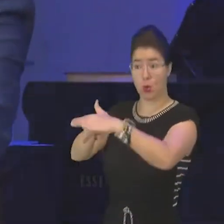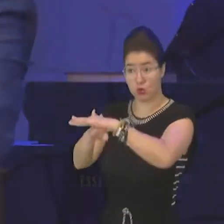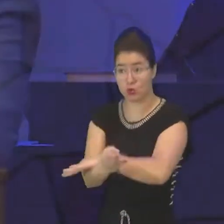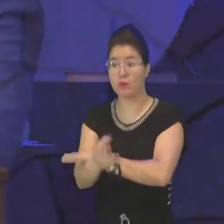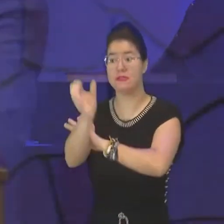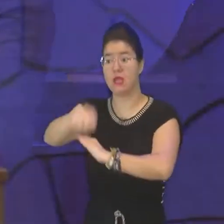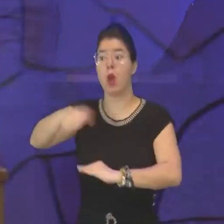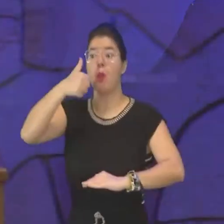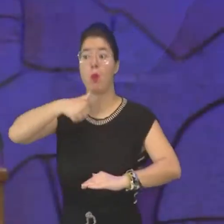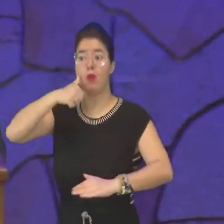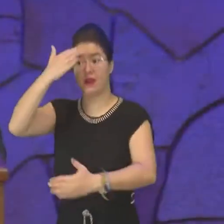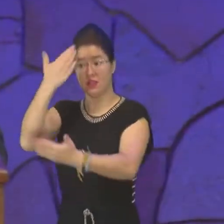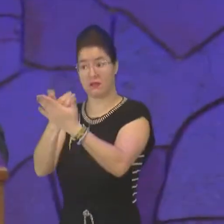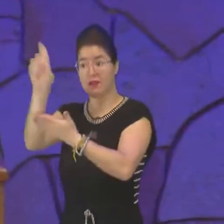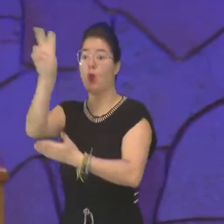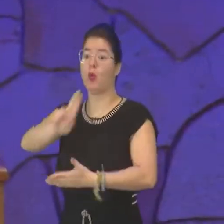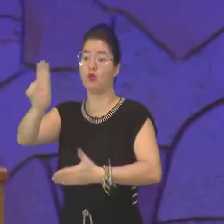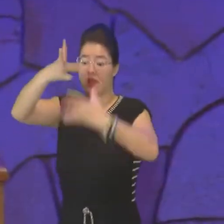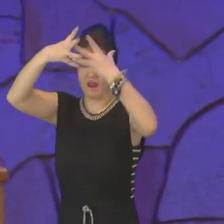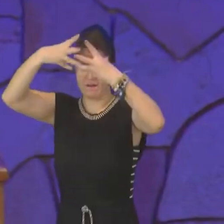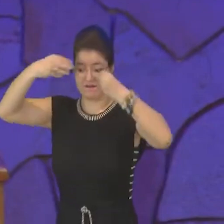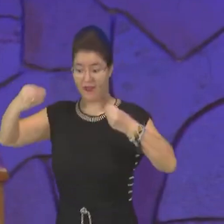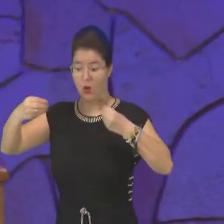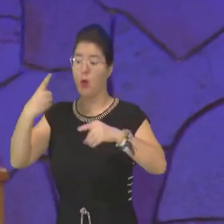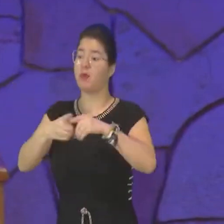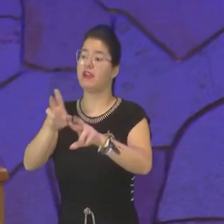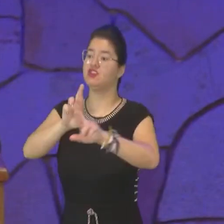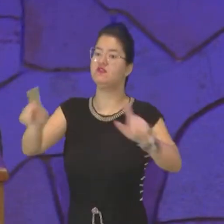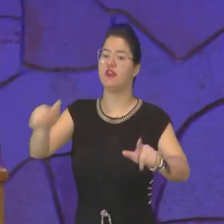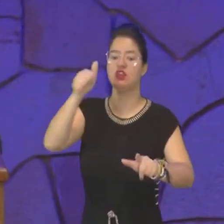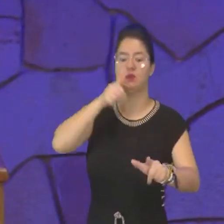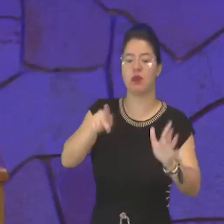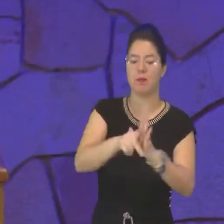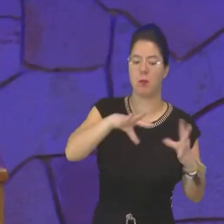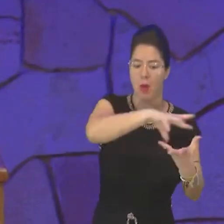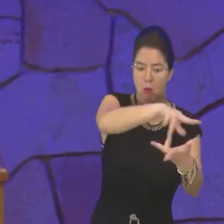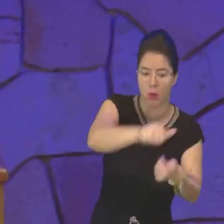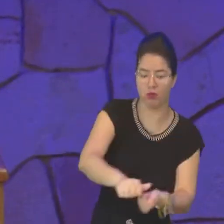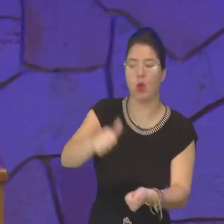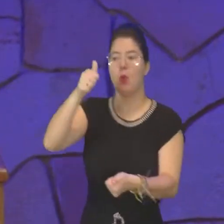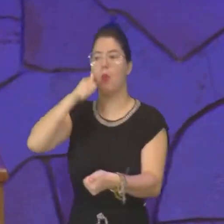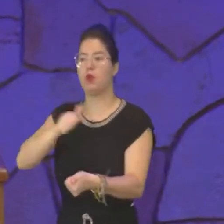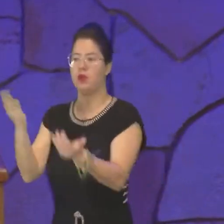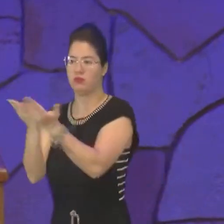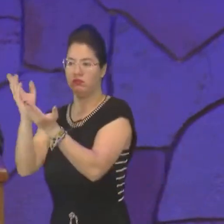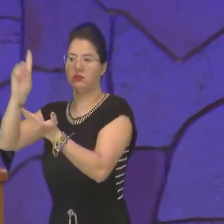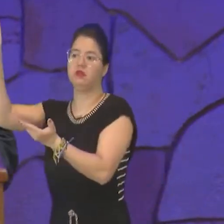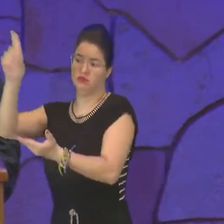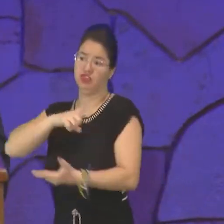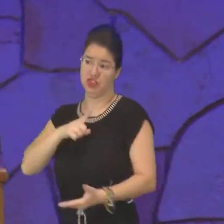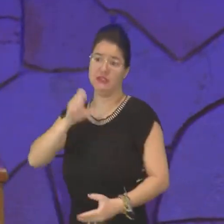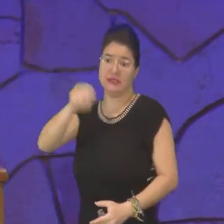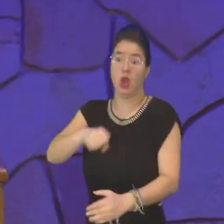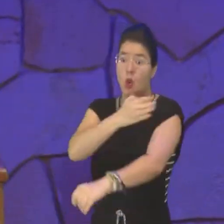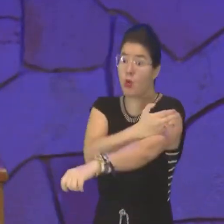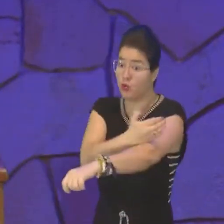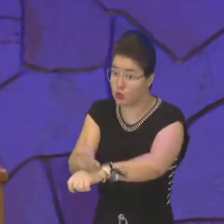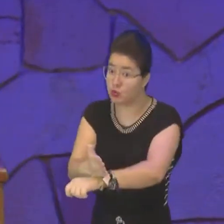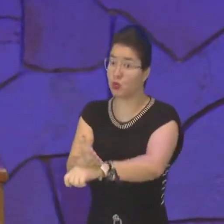eu abro então um parênteses nesse sentido, exatamente falando sobre isso, que o véu era para diferenciar